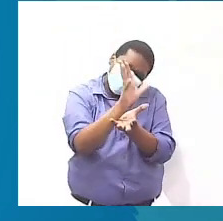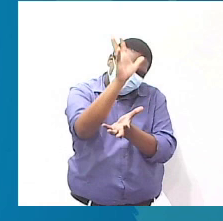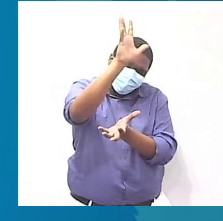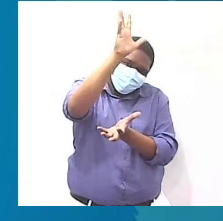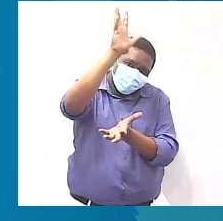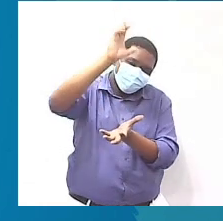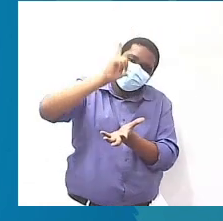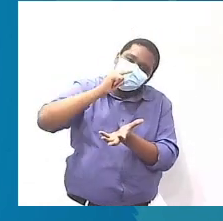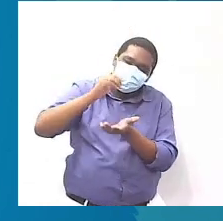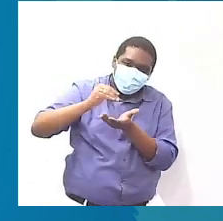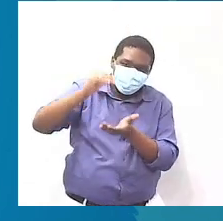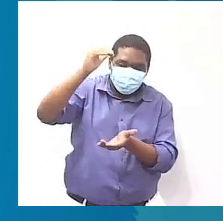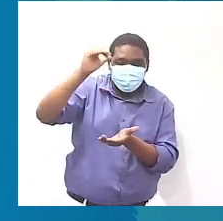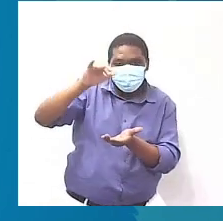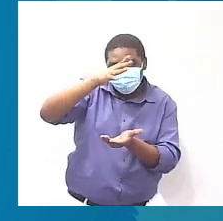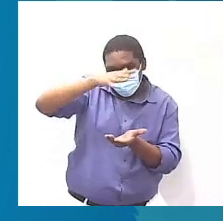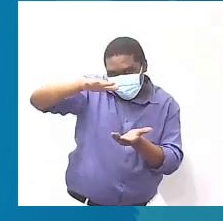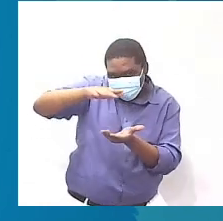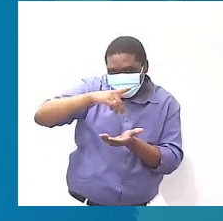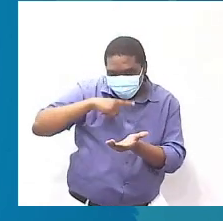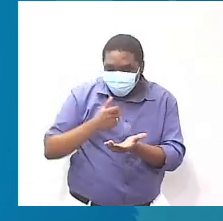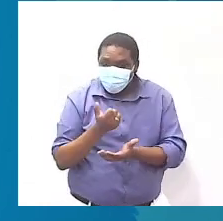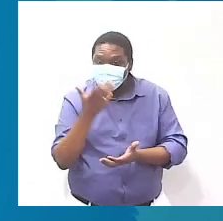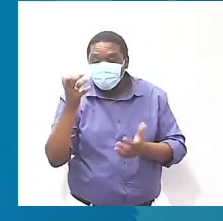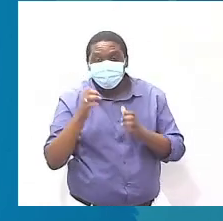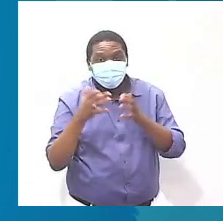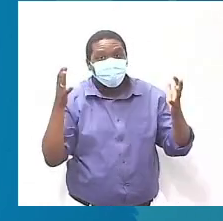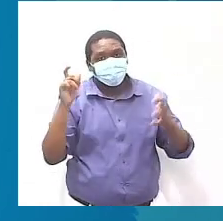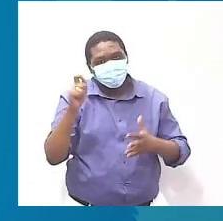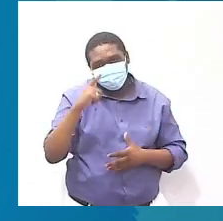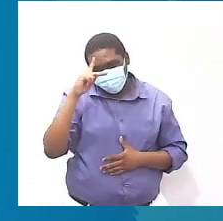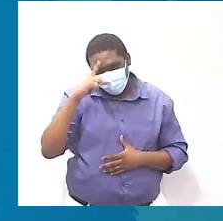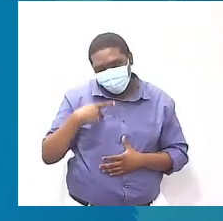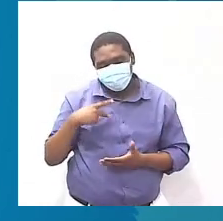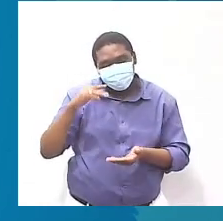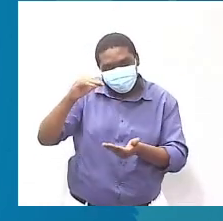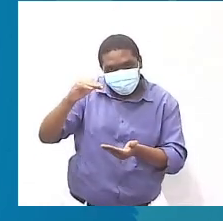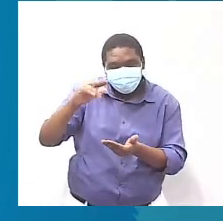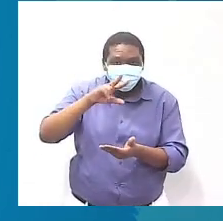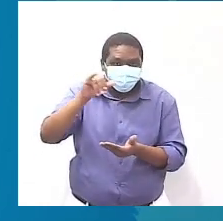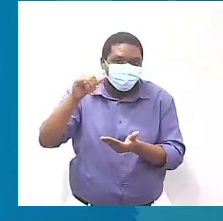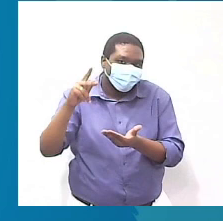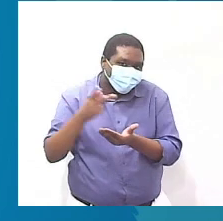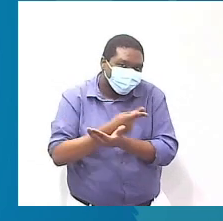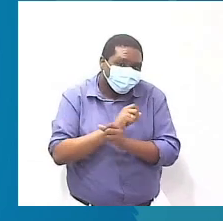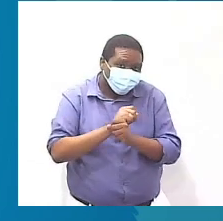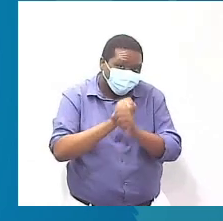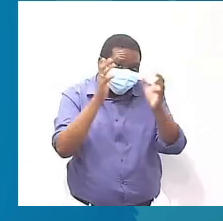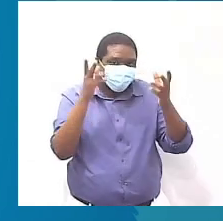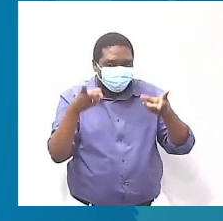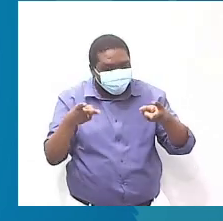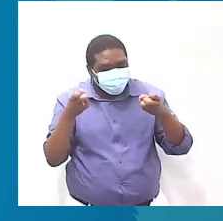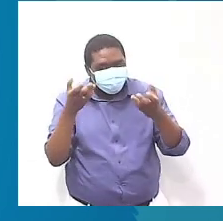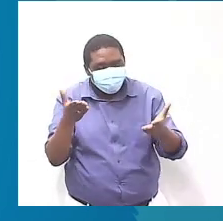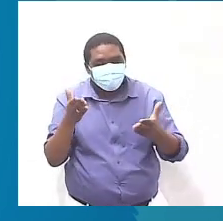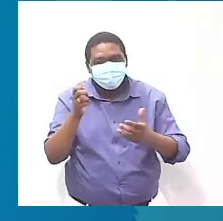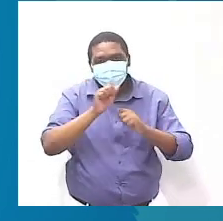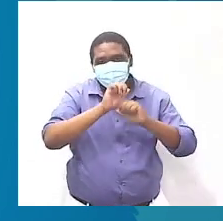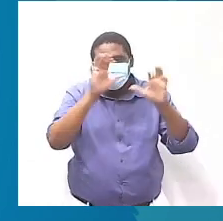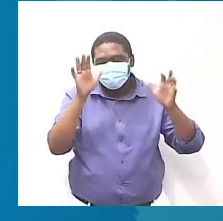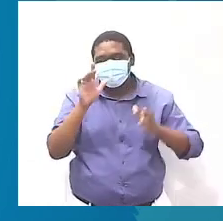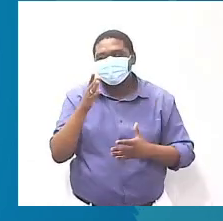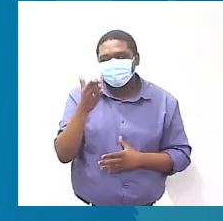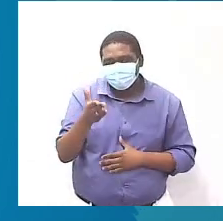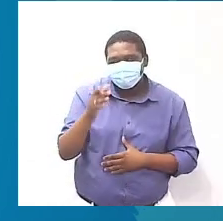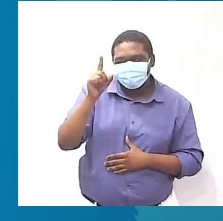é comportar uma capacidade maior do que a própria embalagem, então ele vai explodir e você vai perceber isso claramente. Então por isso é